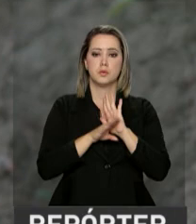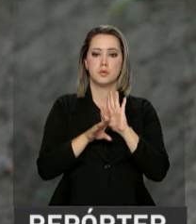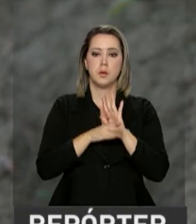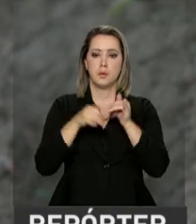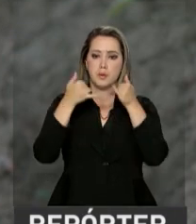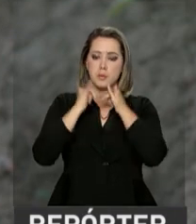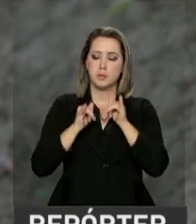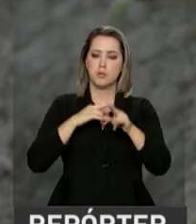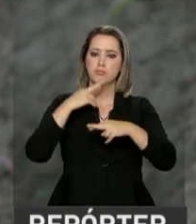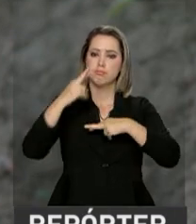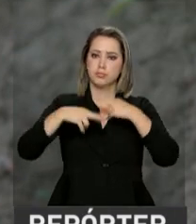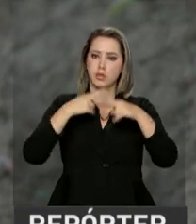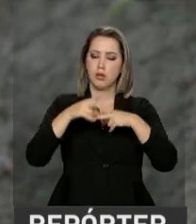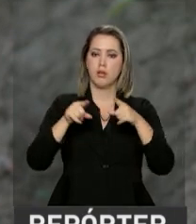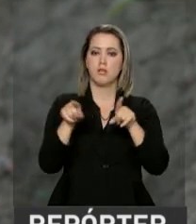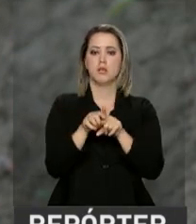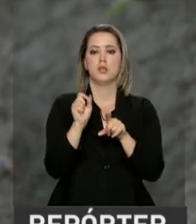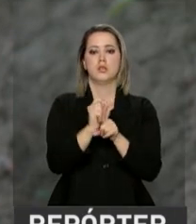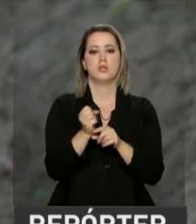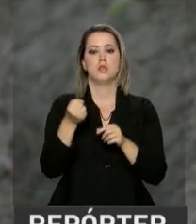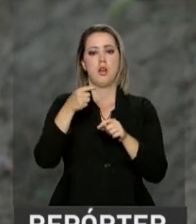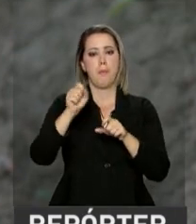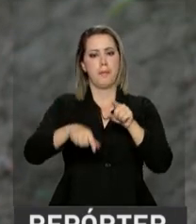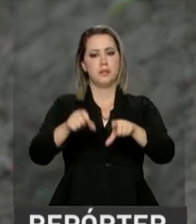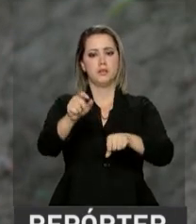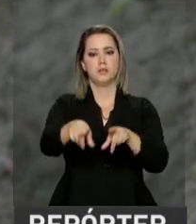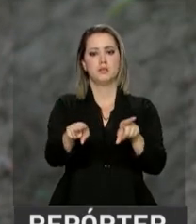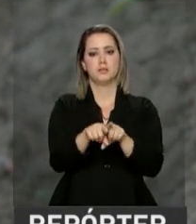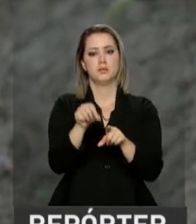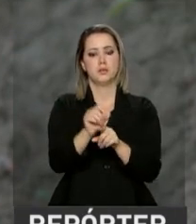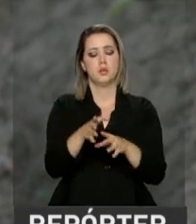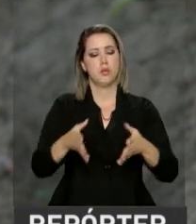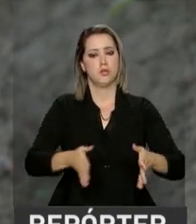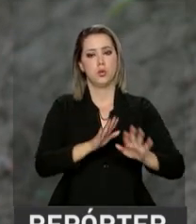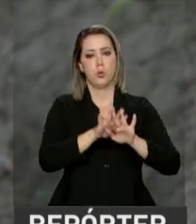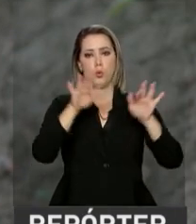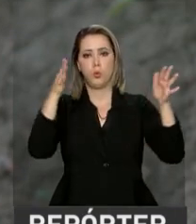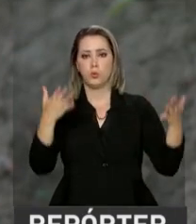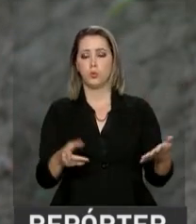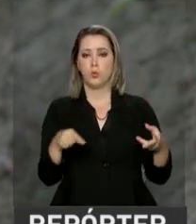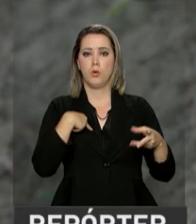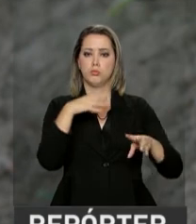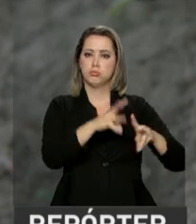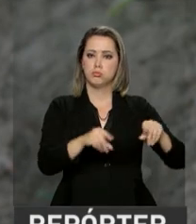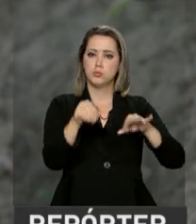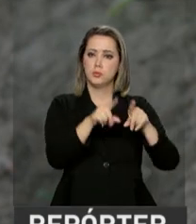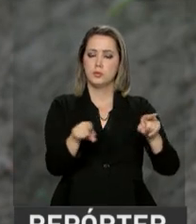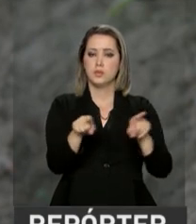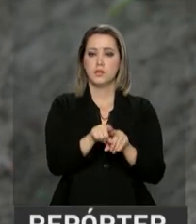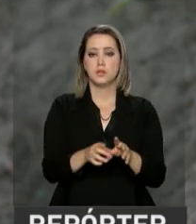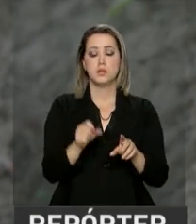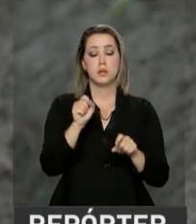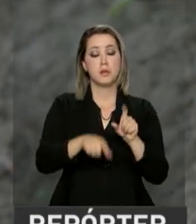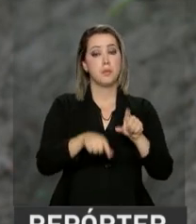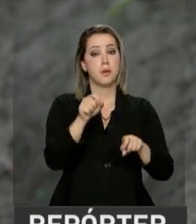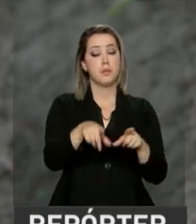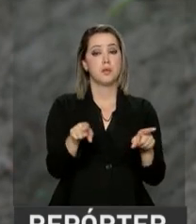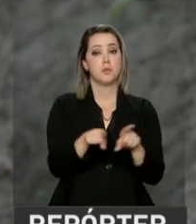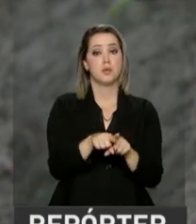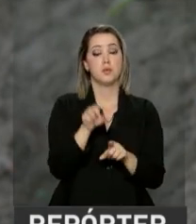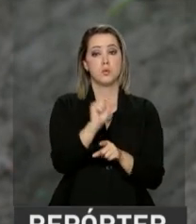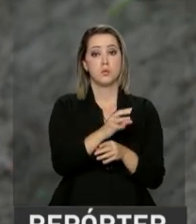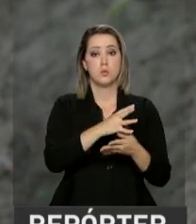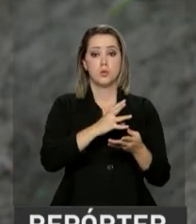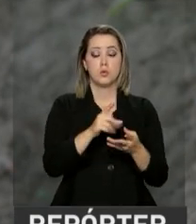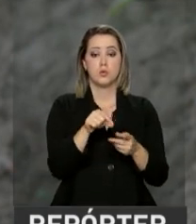de energia renovável, irrigação, armazenagem e práticas sustentáveis de manejo do solo e também para a produção orgânica e ações